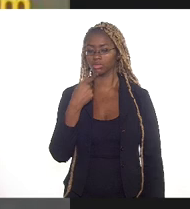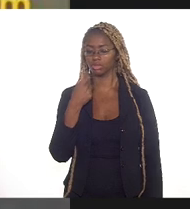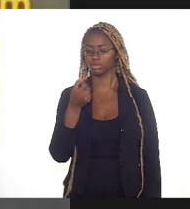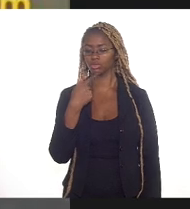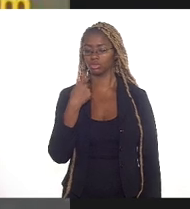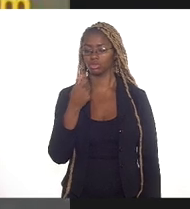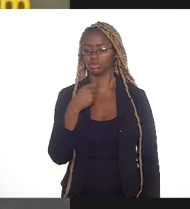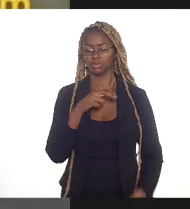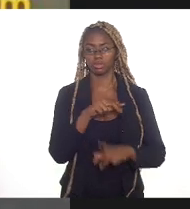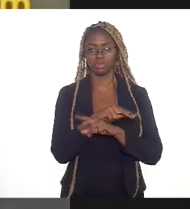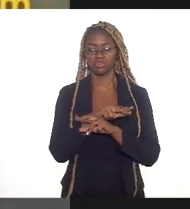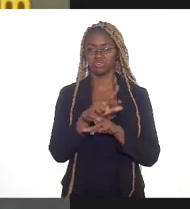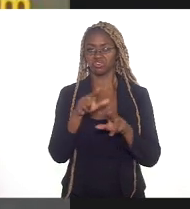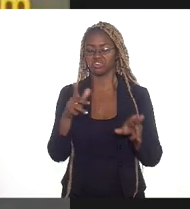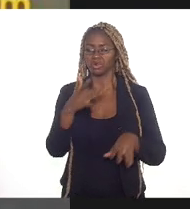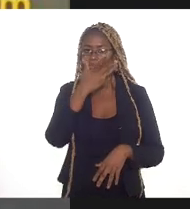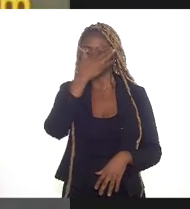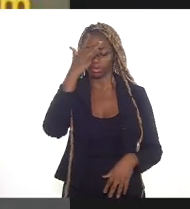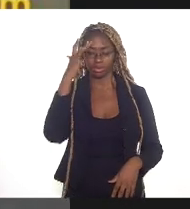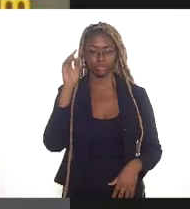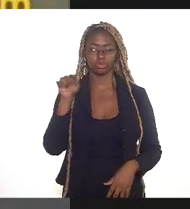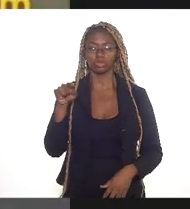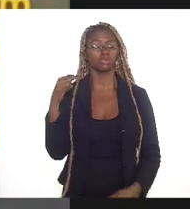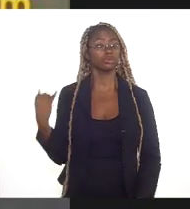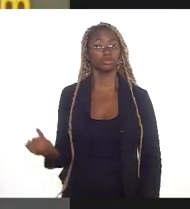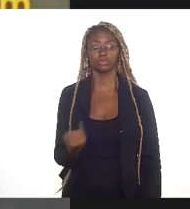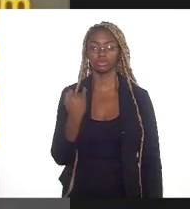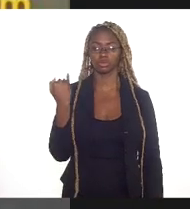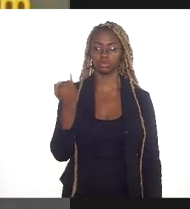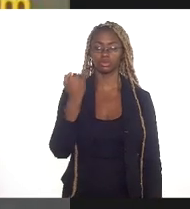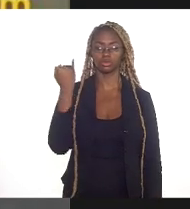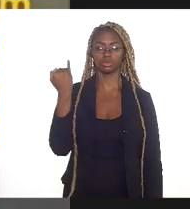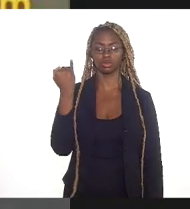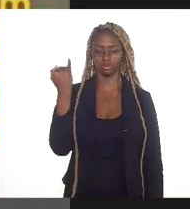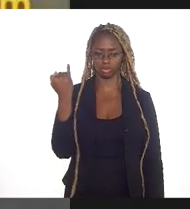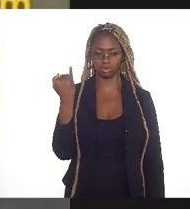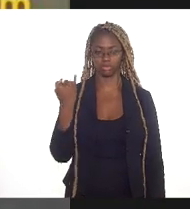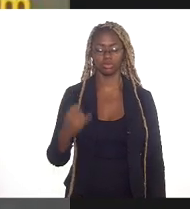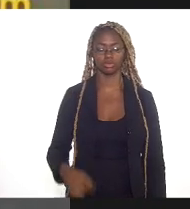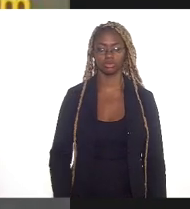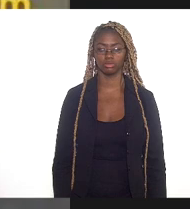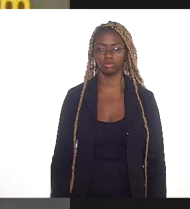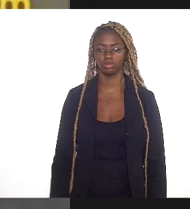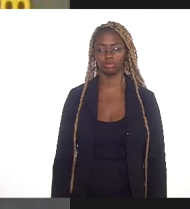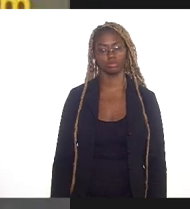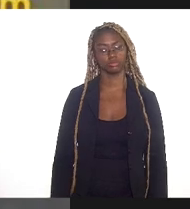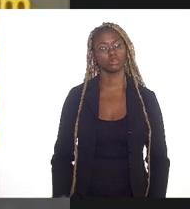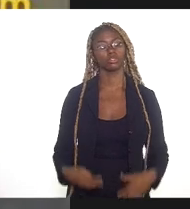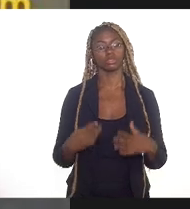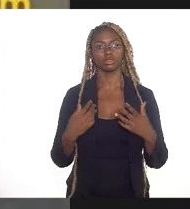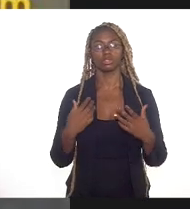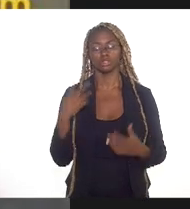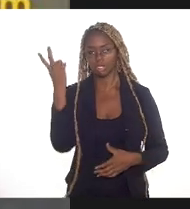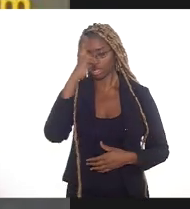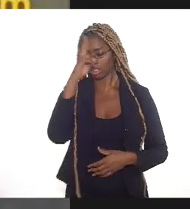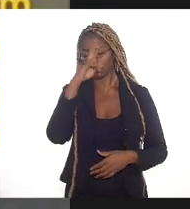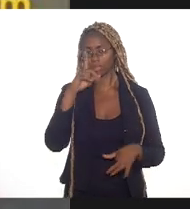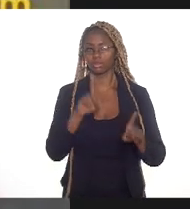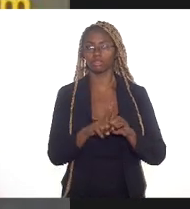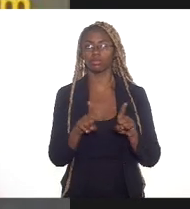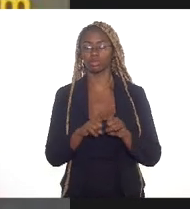que, para várias pessoas, é essencial para a sua vida. Lembrando que